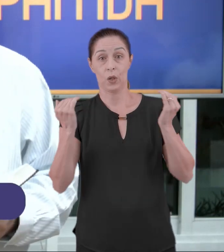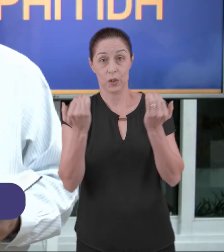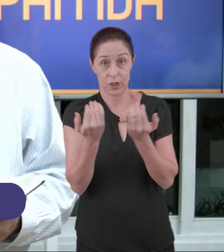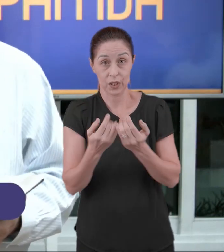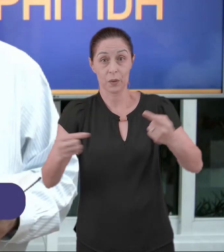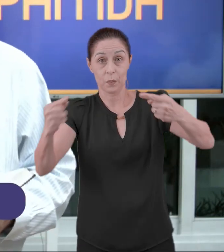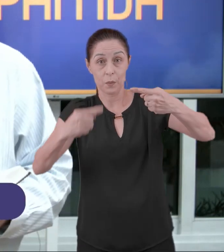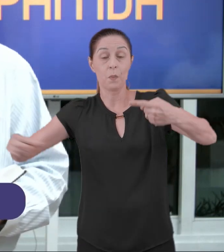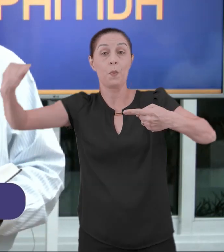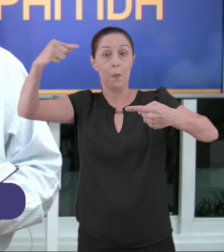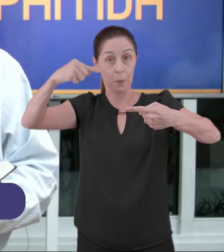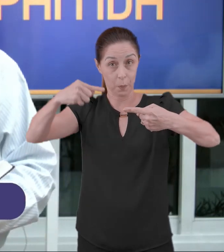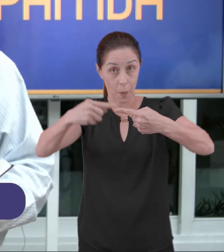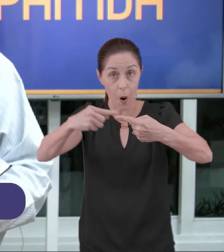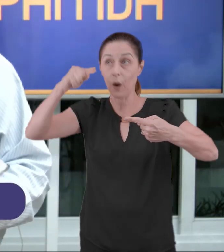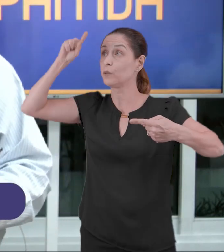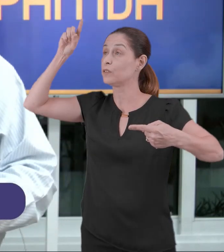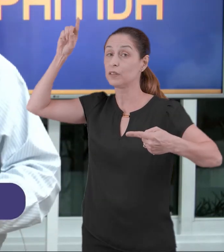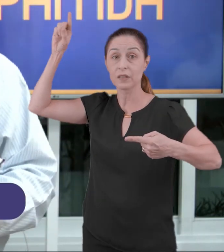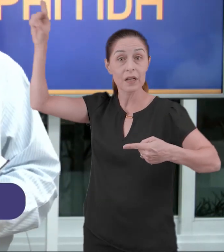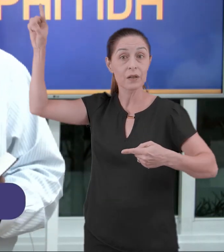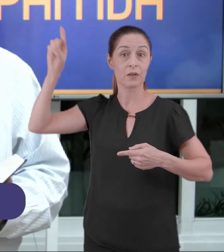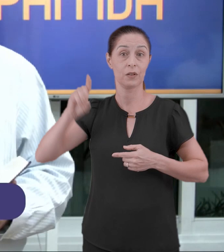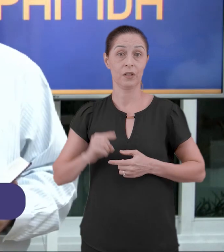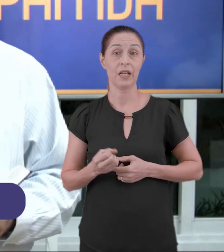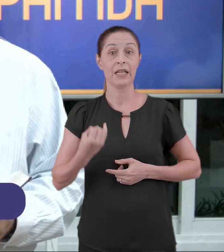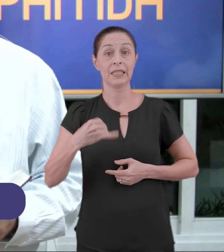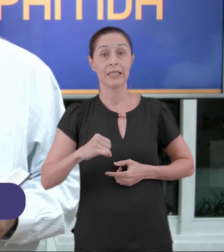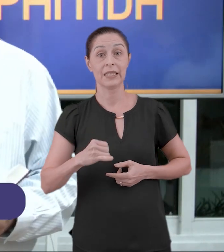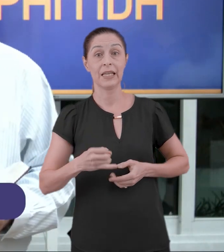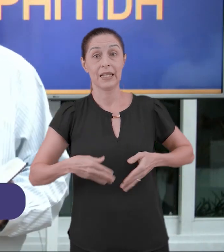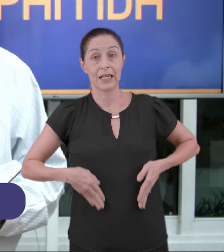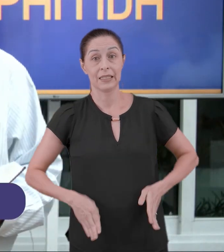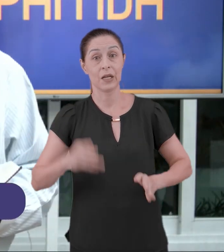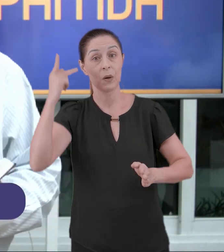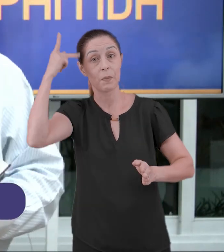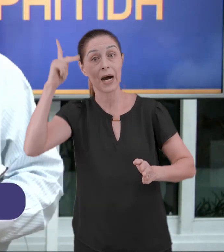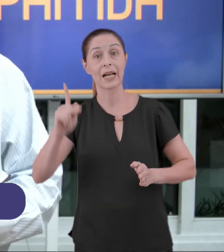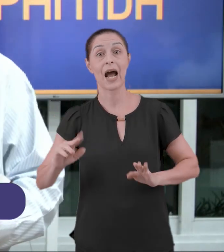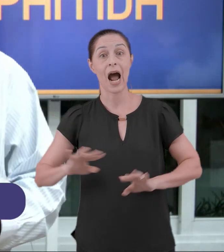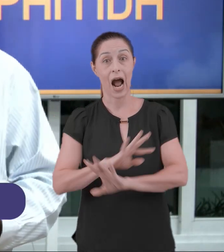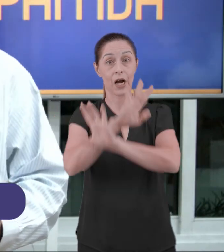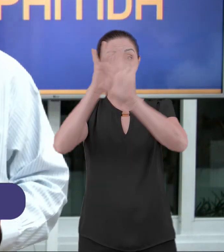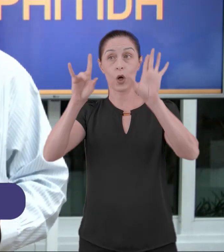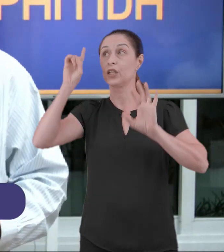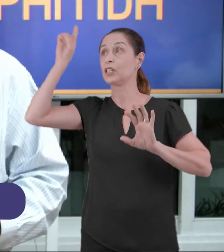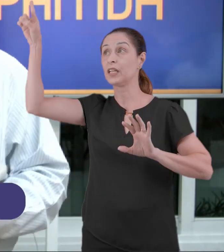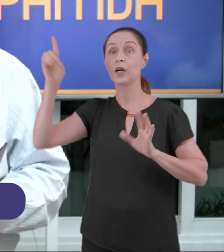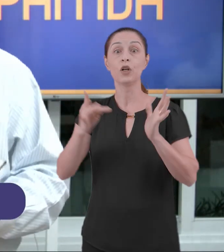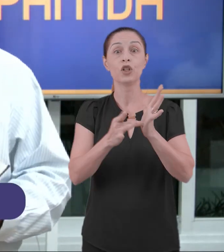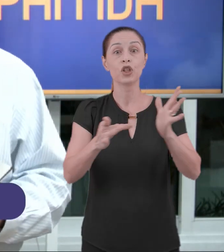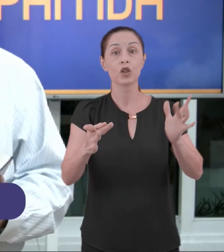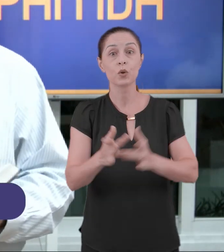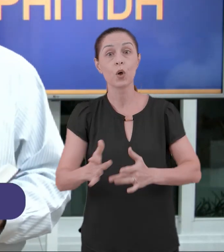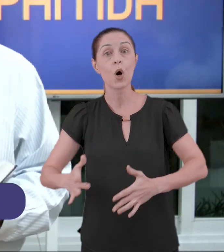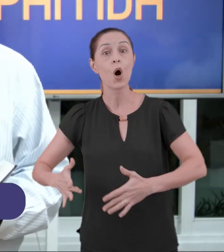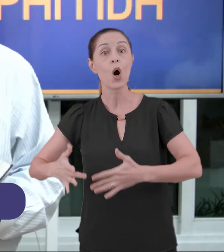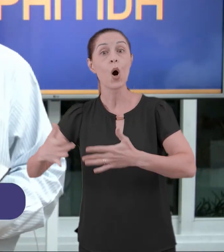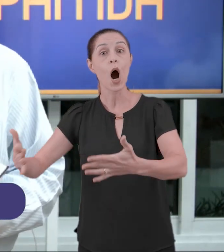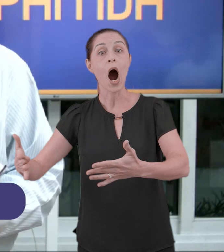importante é que, se ela nasceu para a glória de Deus, Jesus Cristo, quando morreu na cruz e